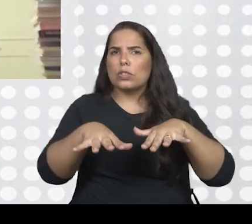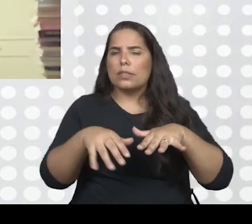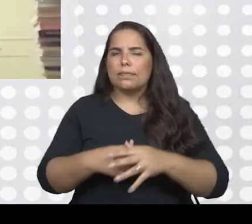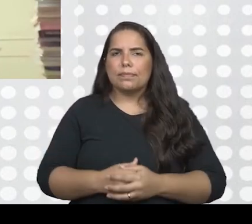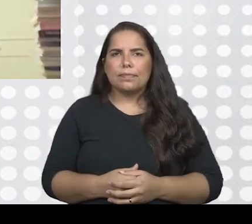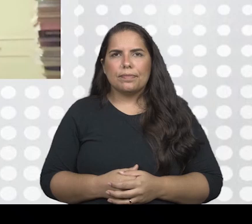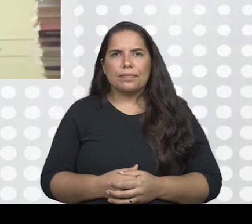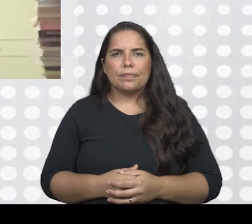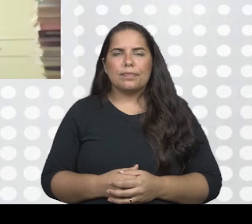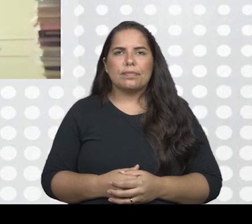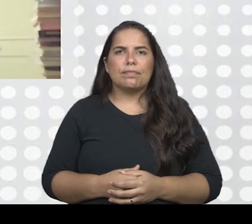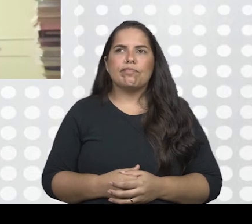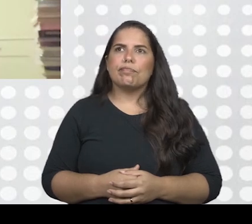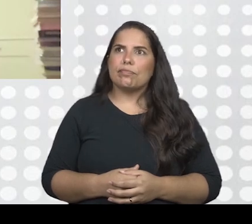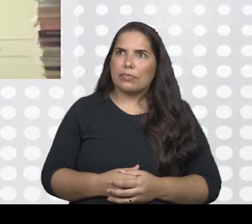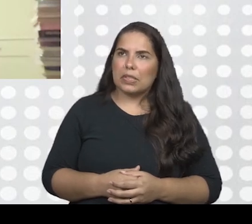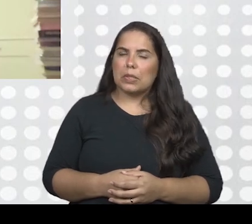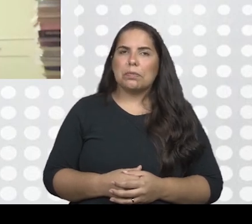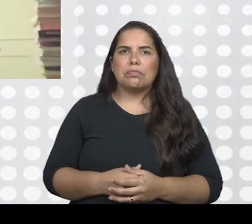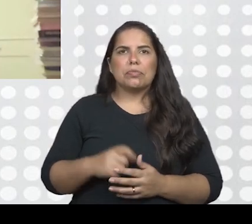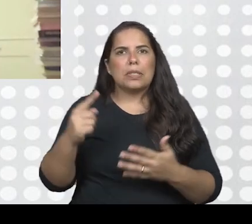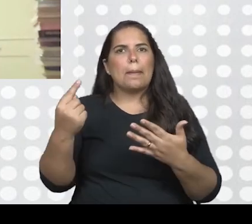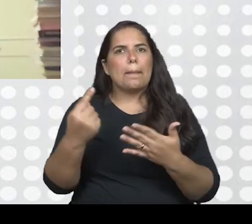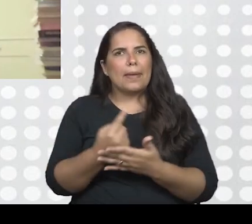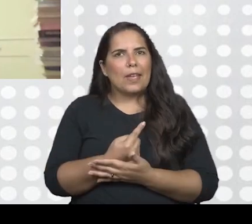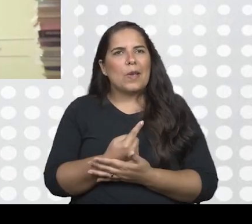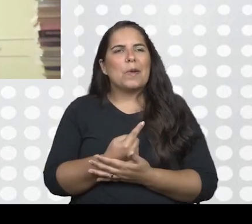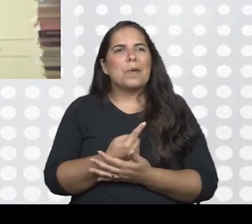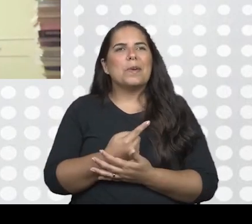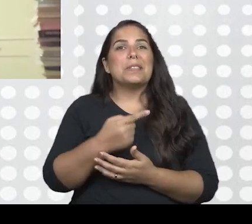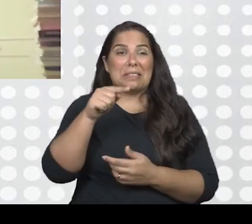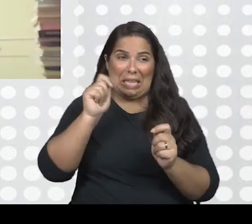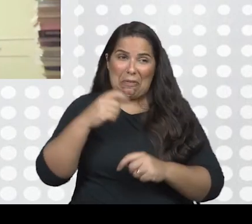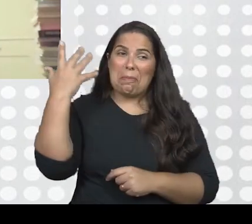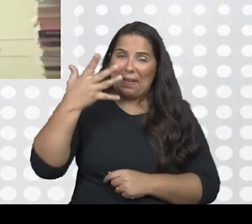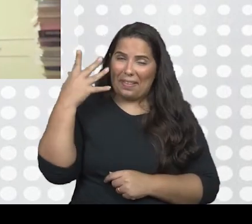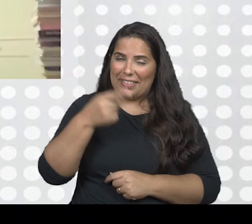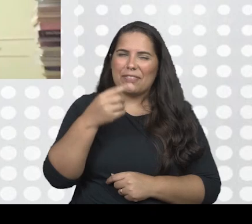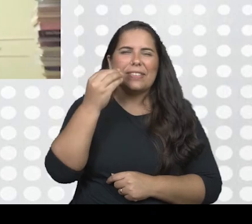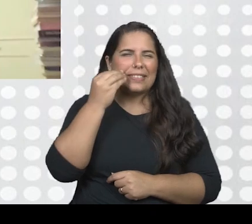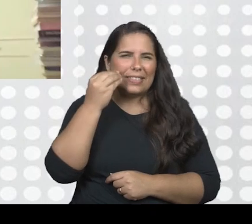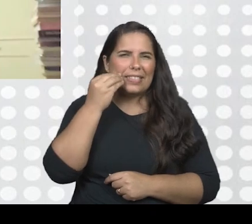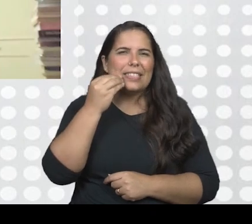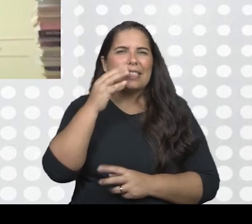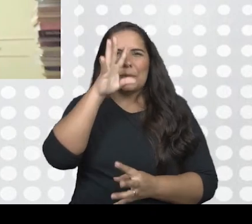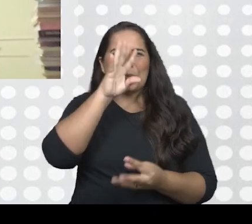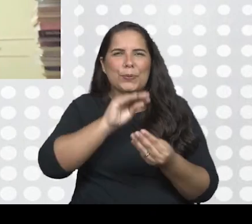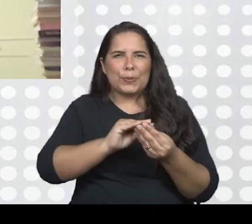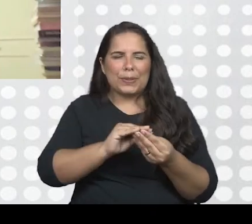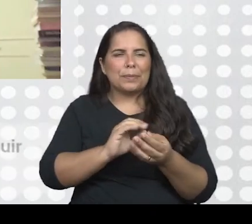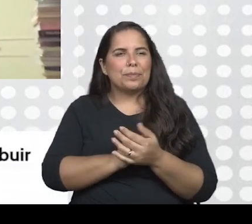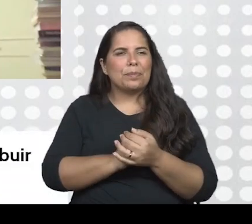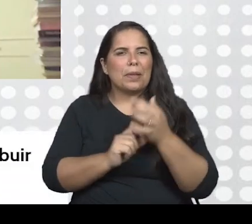inclusivas? Bem, é uma pergunta estilo outra palestra, né? Eu vou tentar ser bem